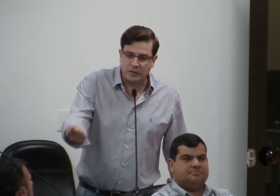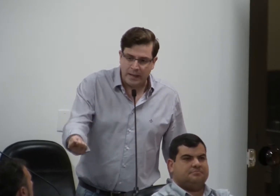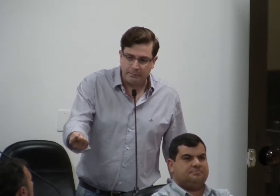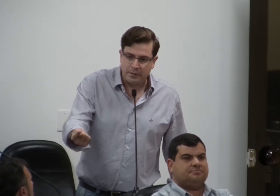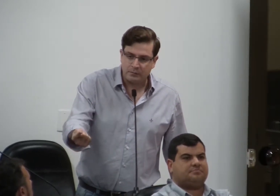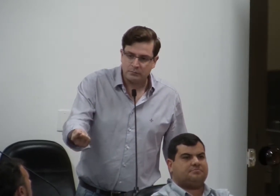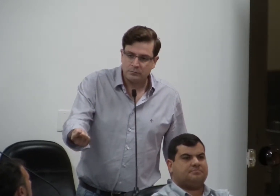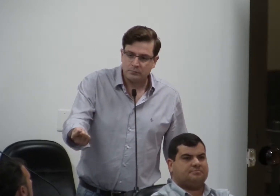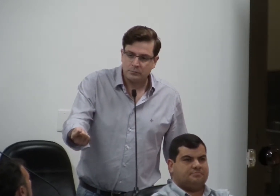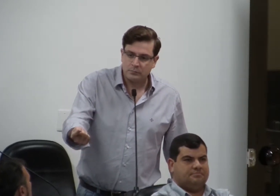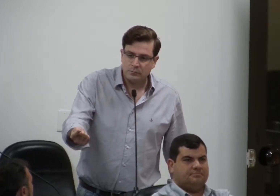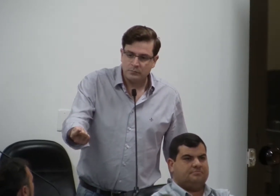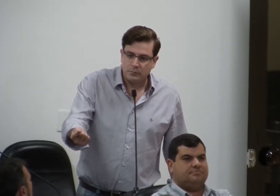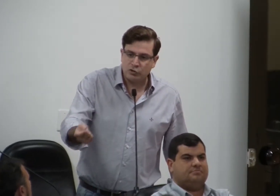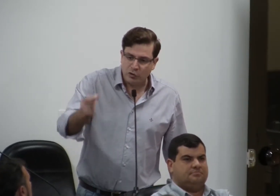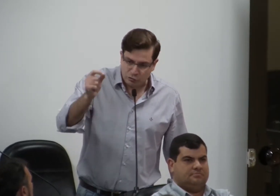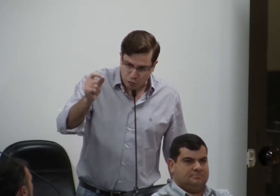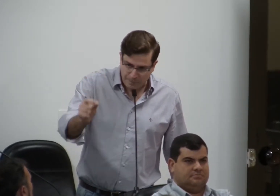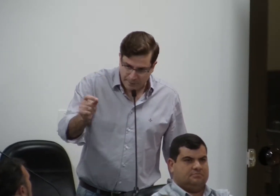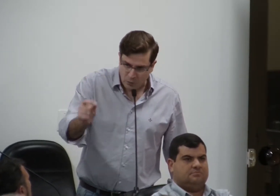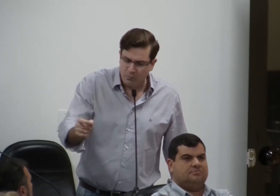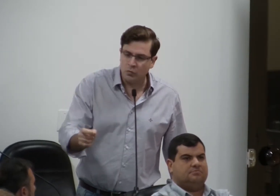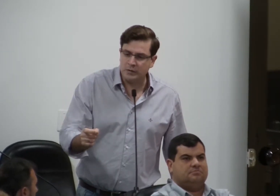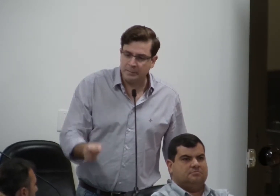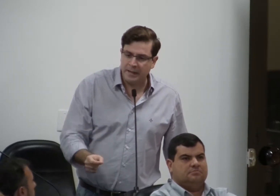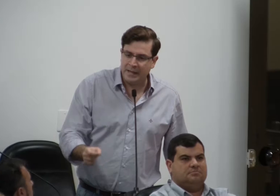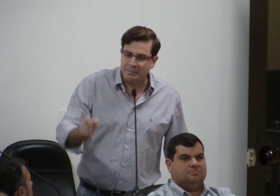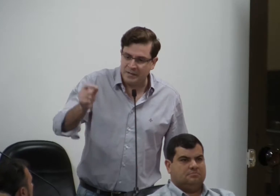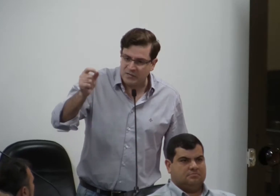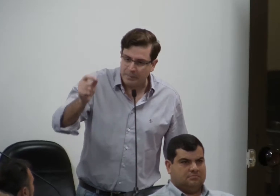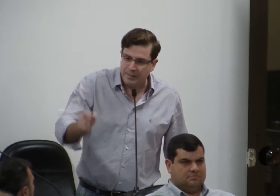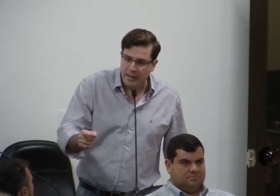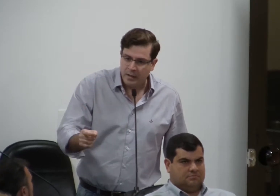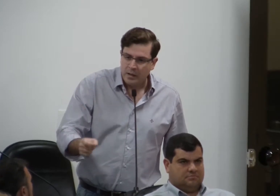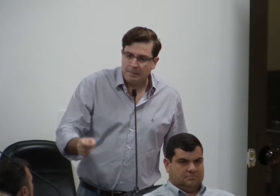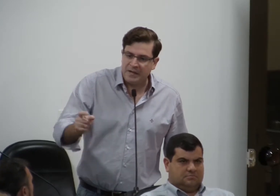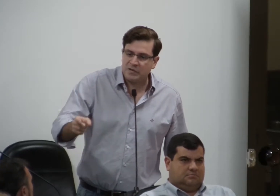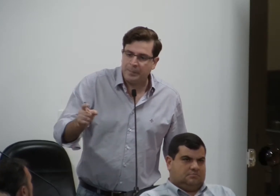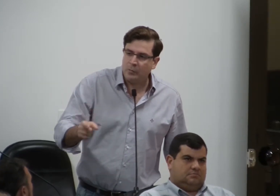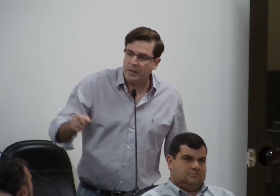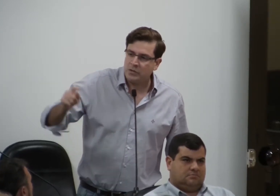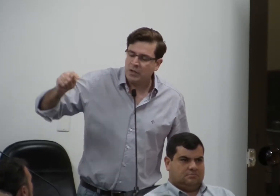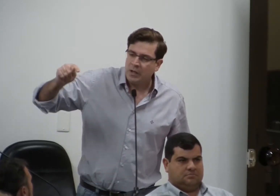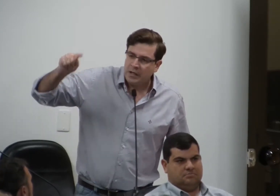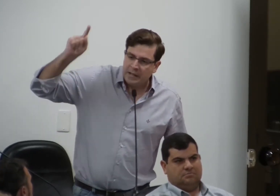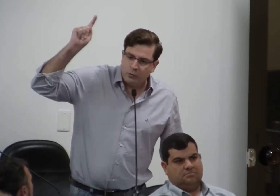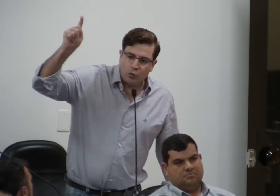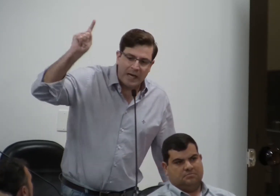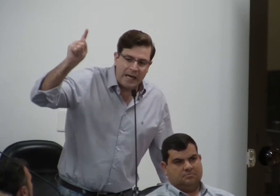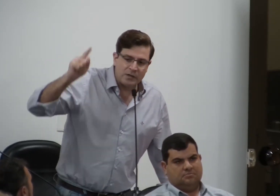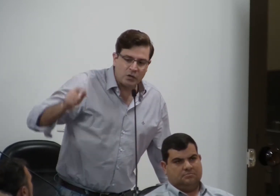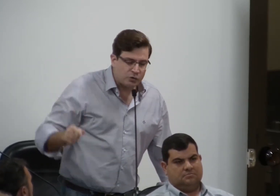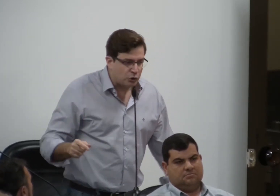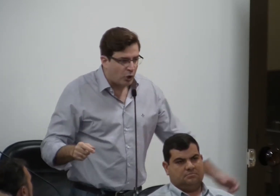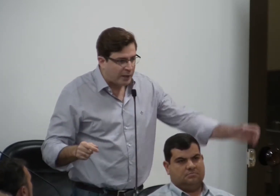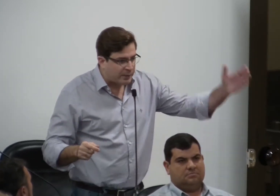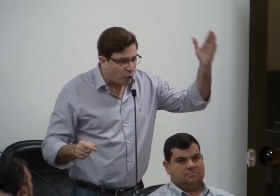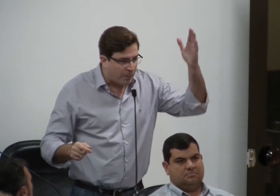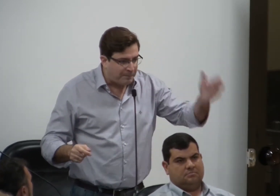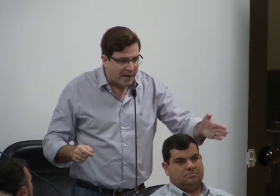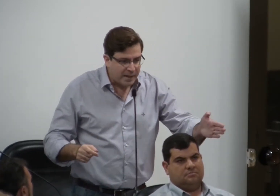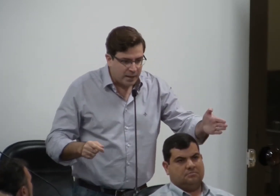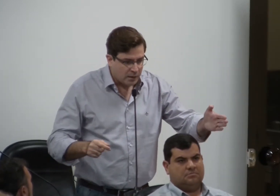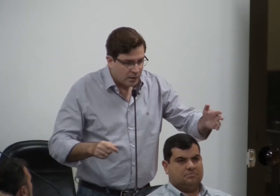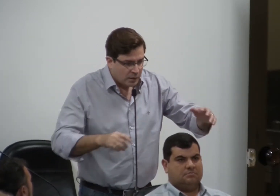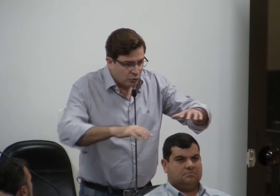não sabe. Isso é super comum também a mãe saber, principalmente em lugares onde dorme